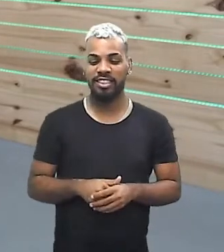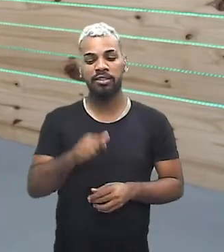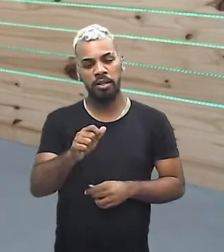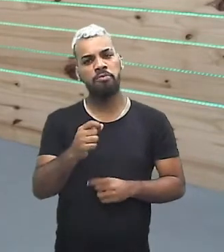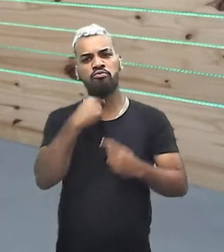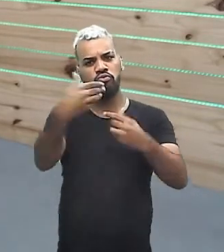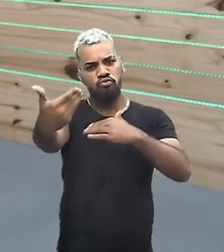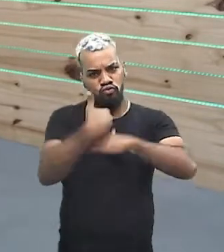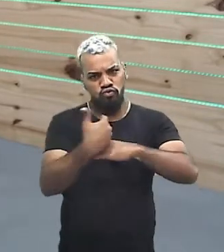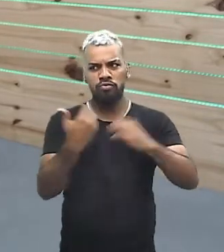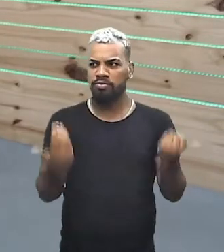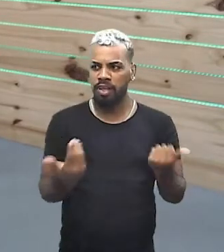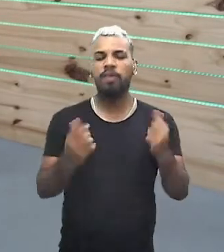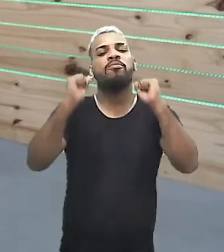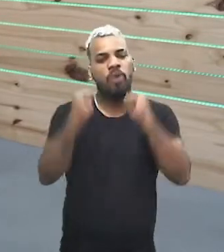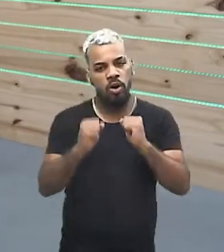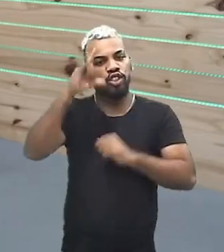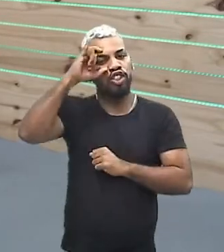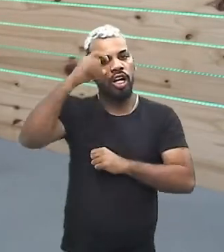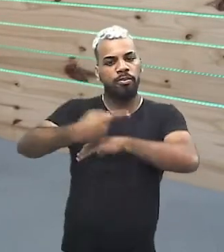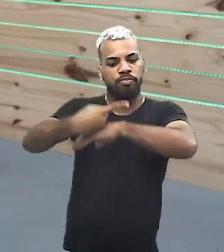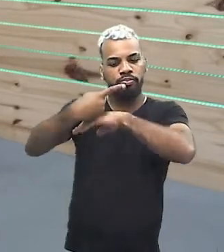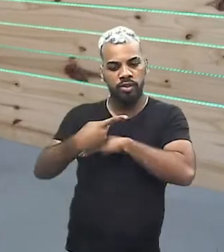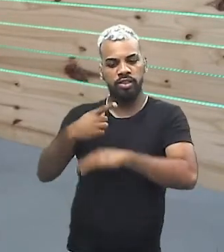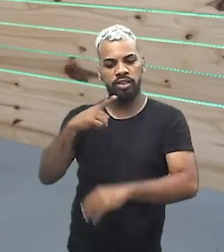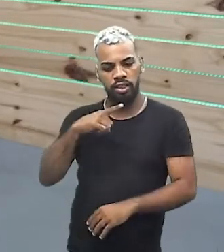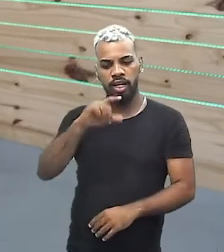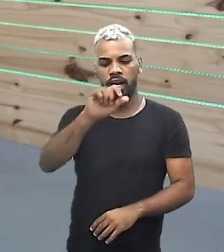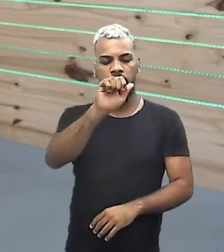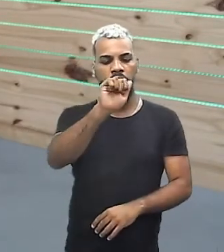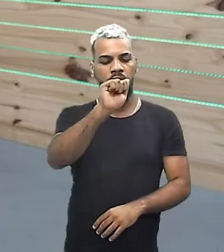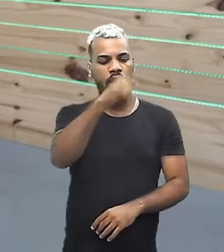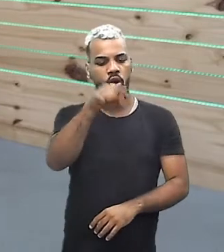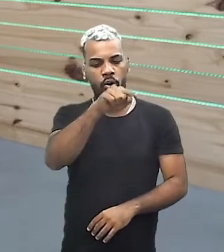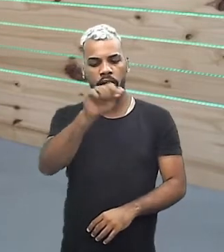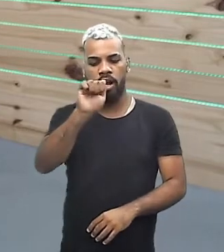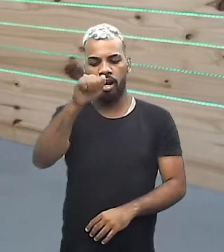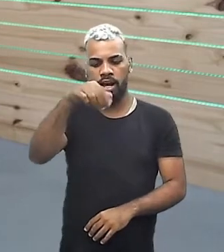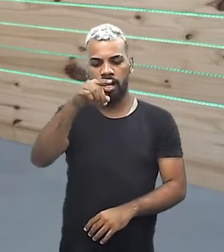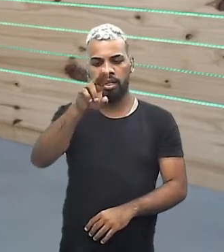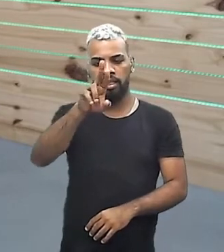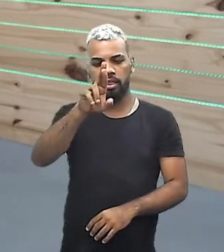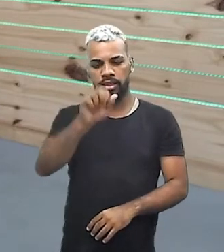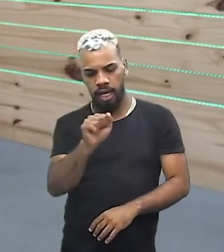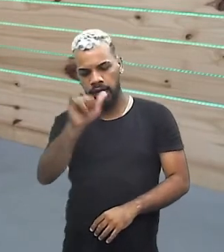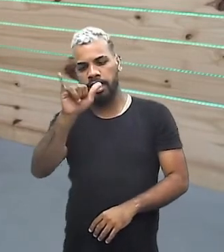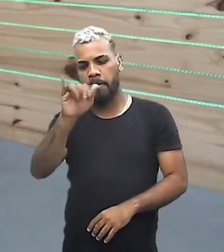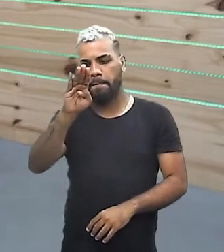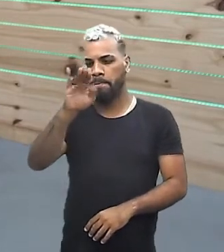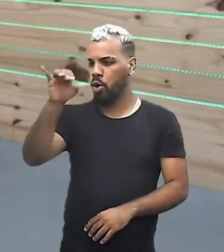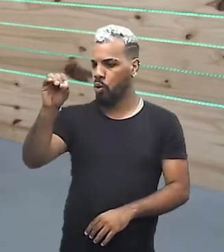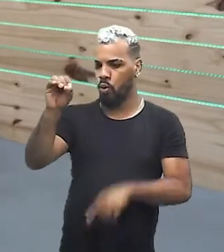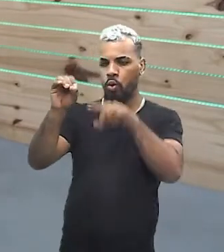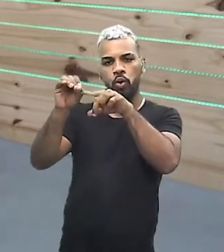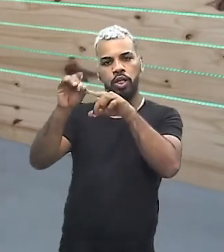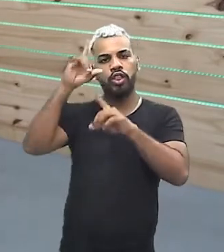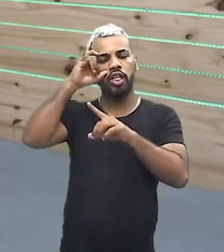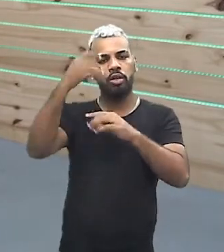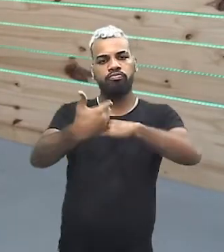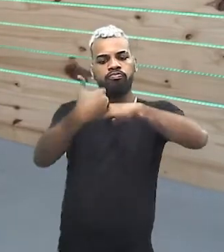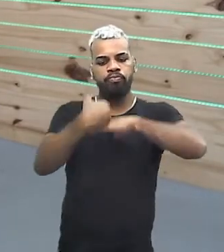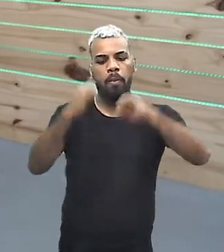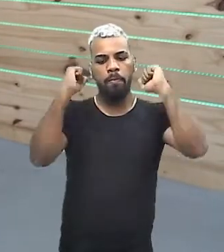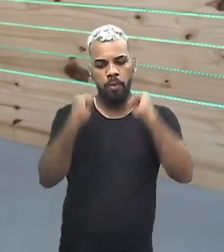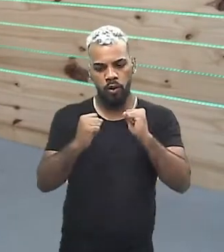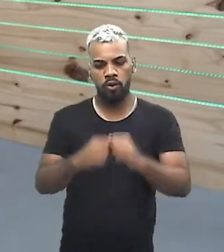é só me procurar no instagram@andremel você vai lá no arroba andrémil Entra lá manda o Direct que a gente conversa beleza ou